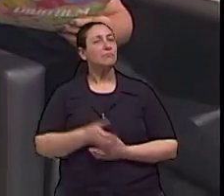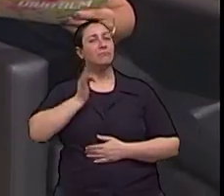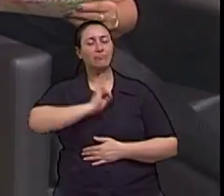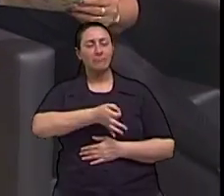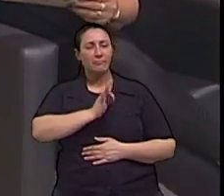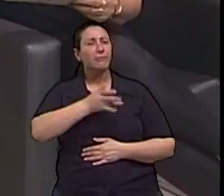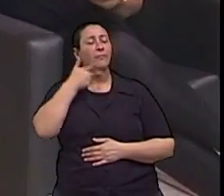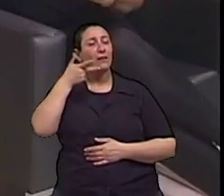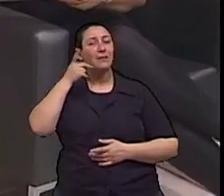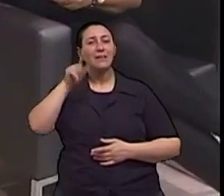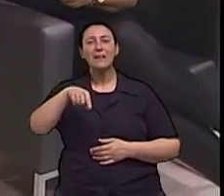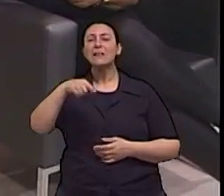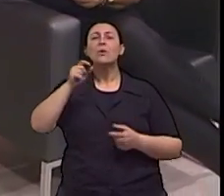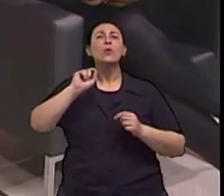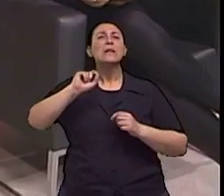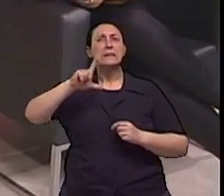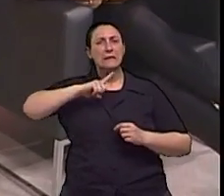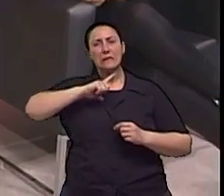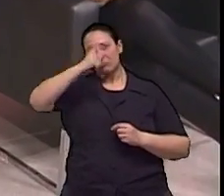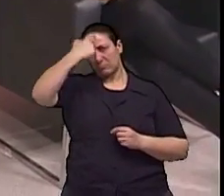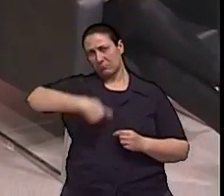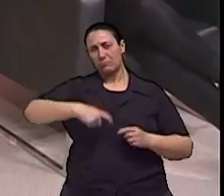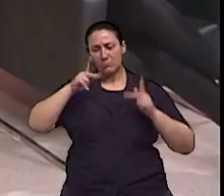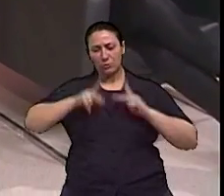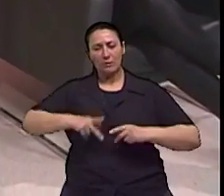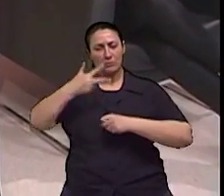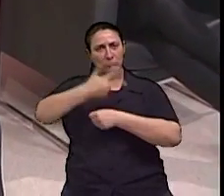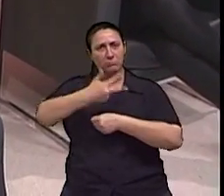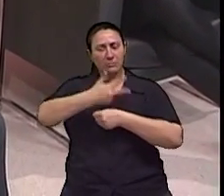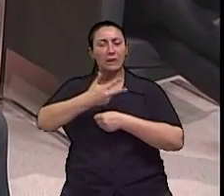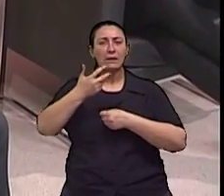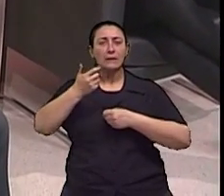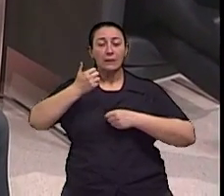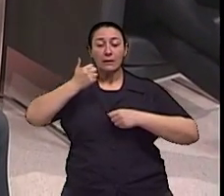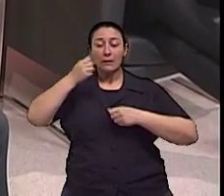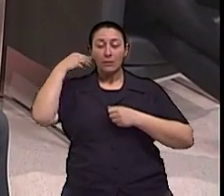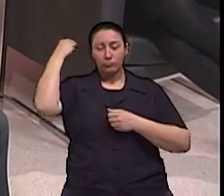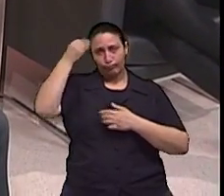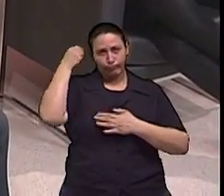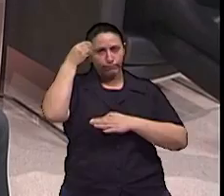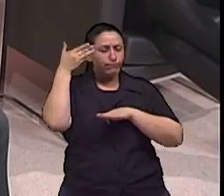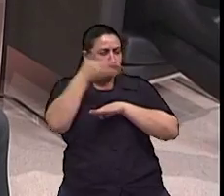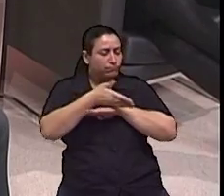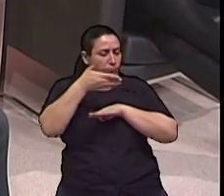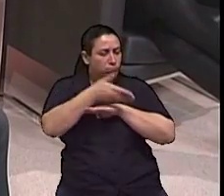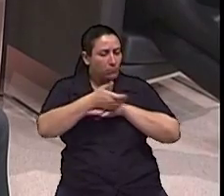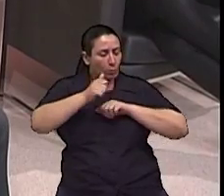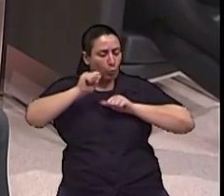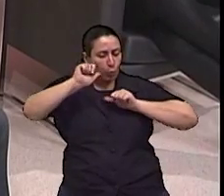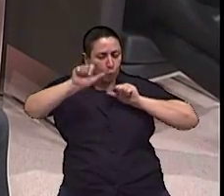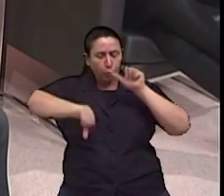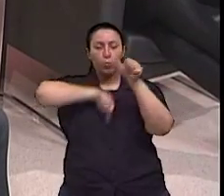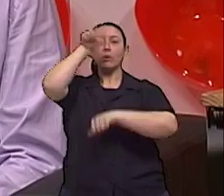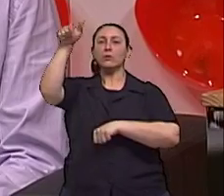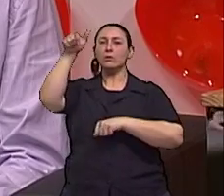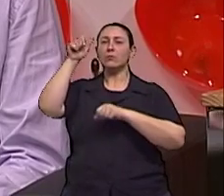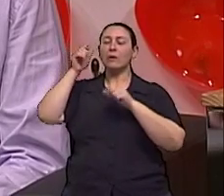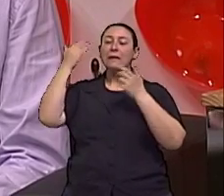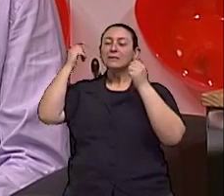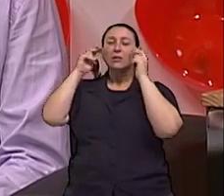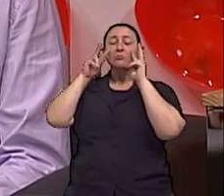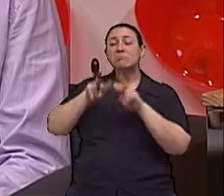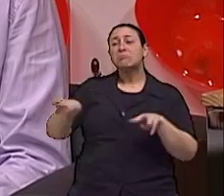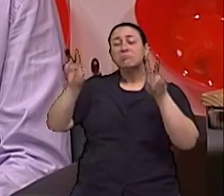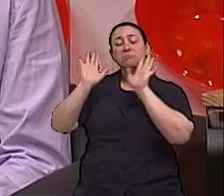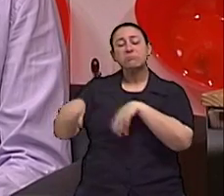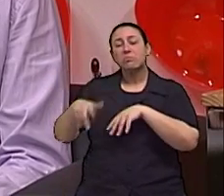transforma ou ressignifica a visão que esse idoso tem do mundo? Sim, sim. Porque, na verdade, o que vai acontecendo no